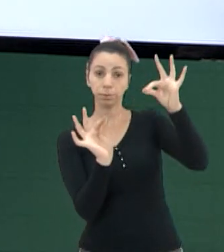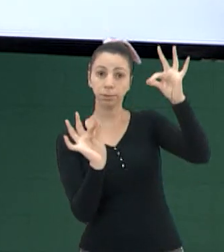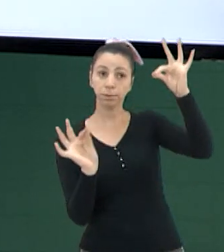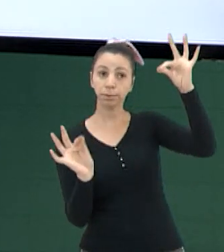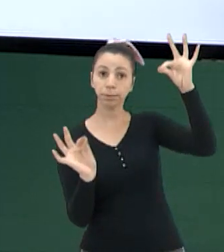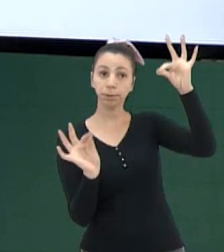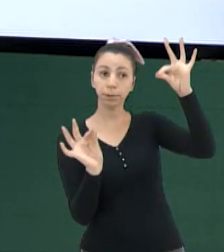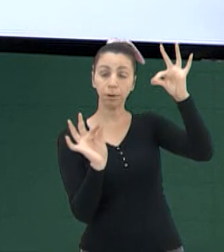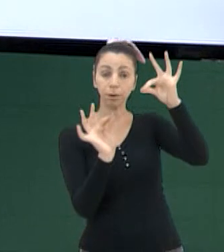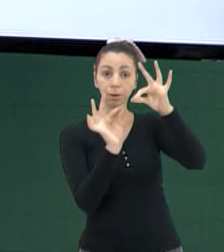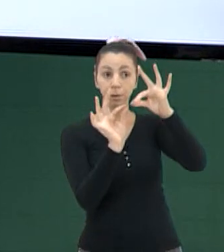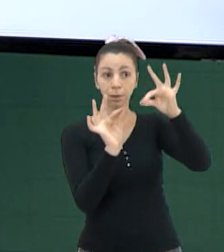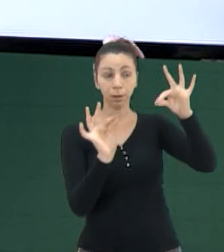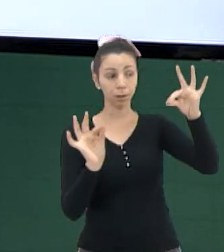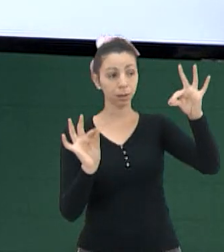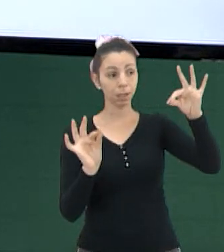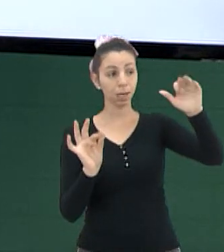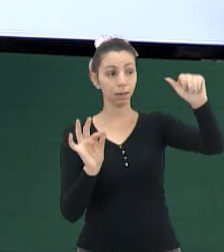sequência desse triângulo